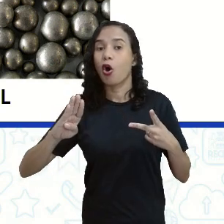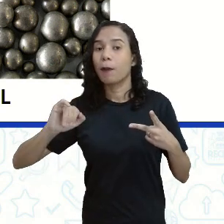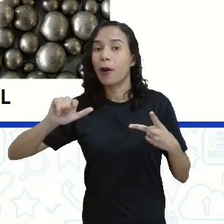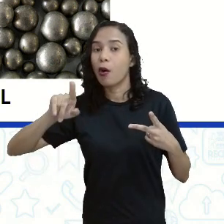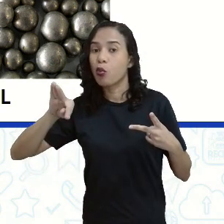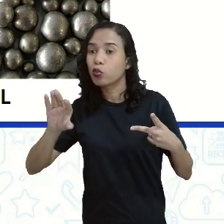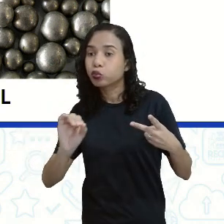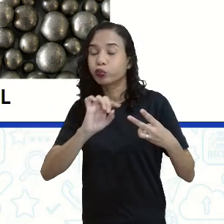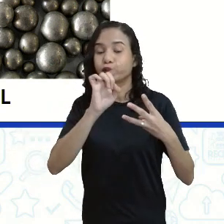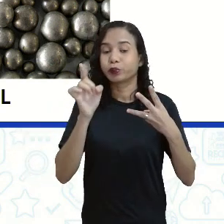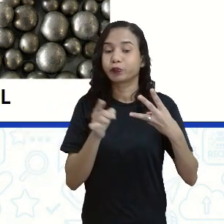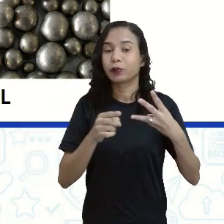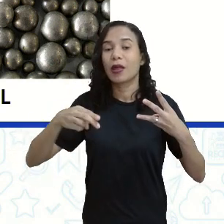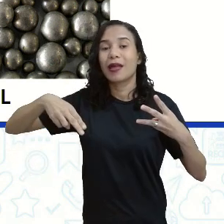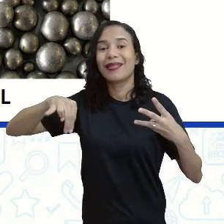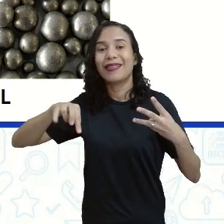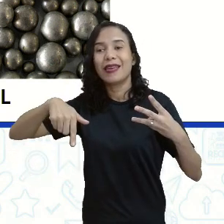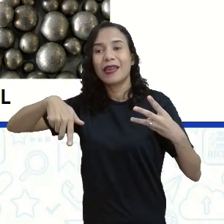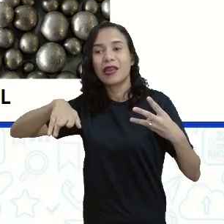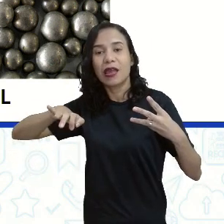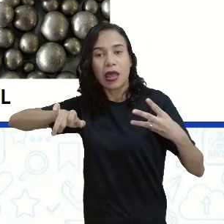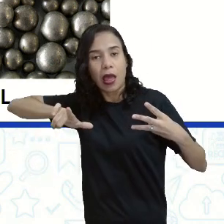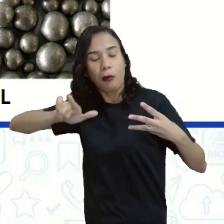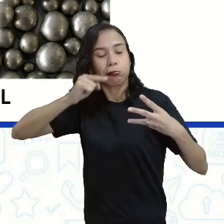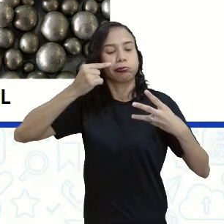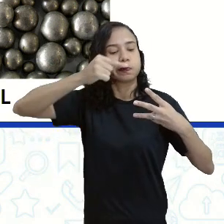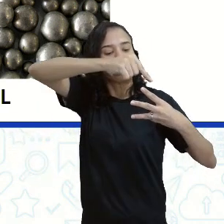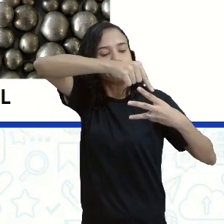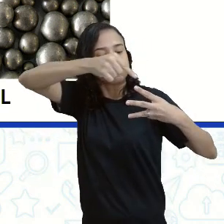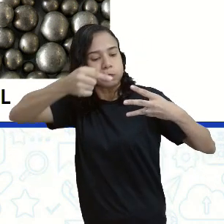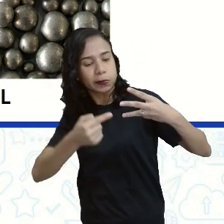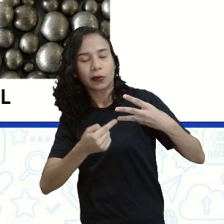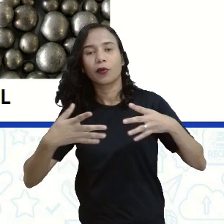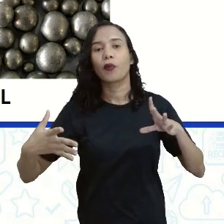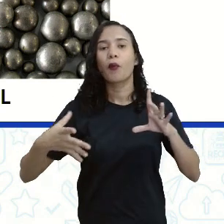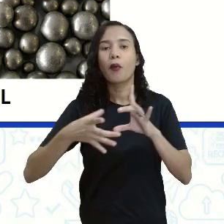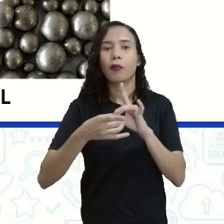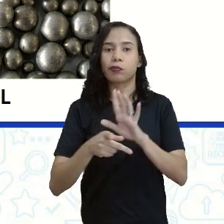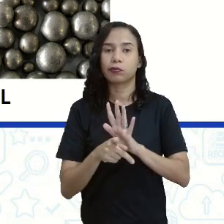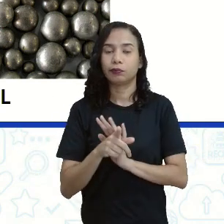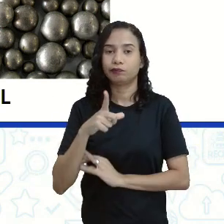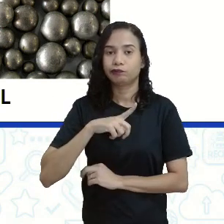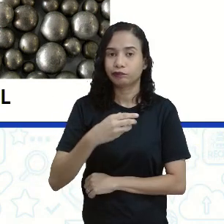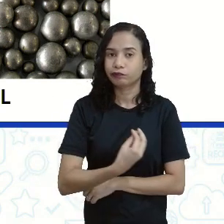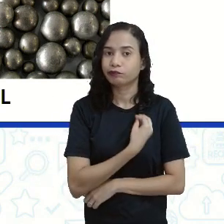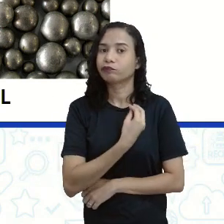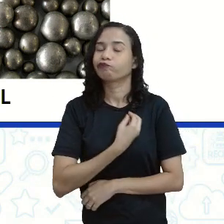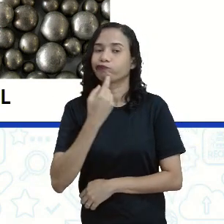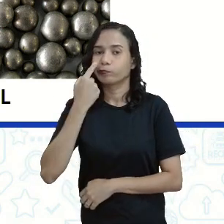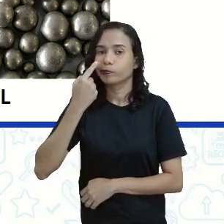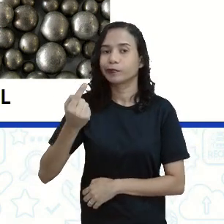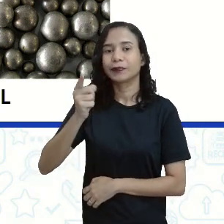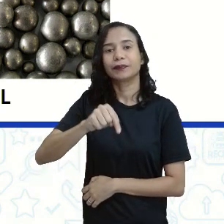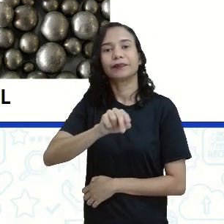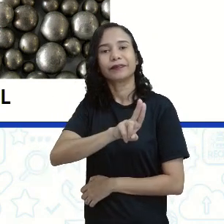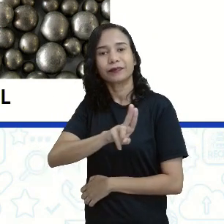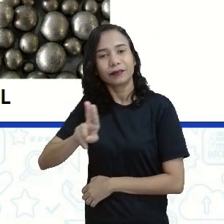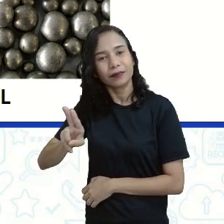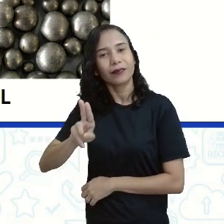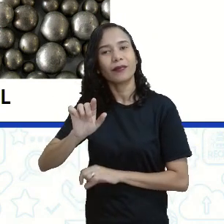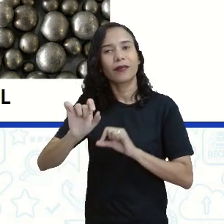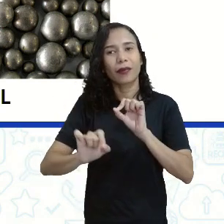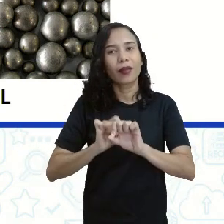certo? Então, essas substâncias que são atraídas pelo campo magnético de um ímã são chamadas